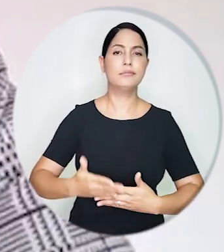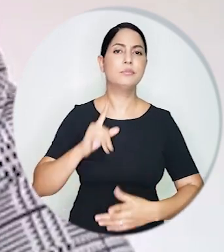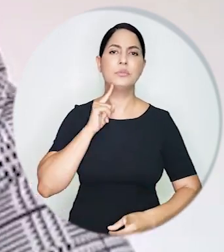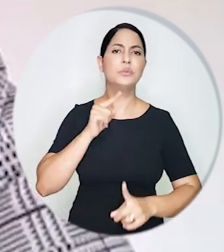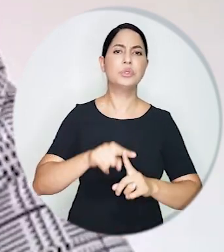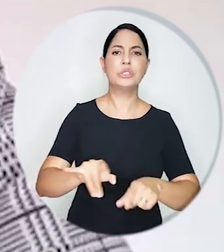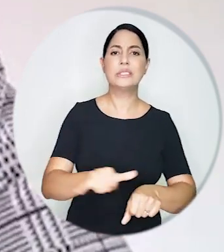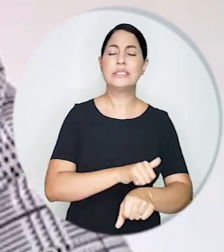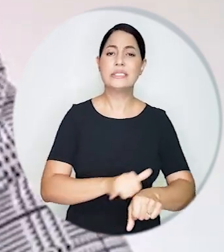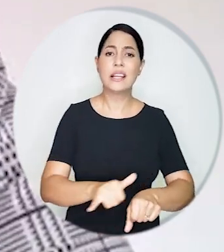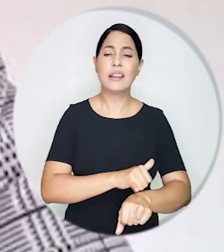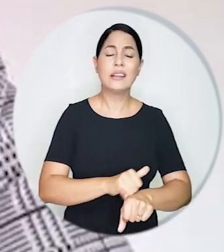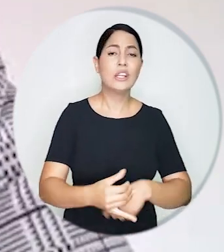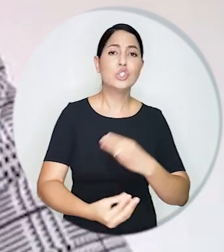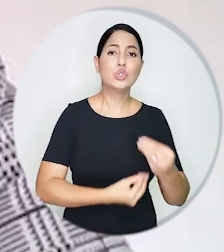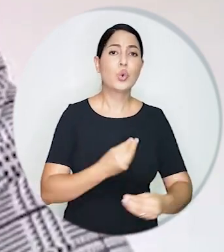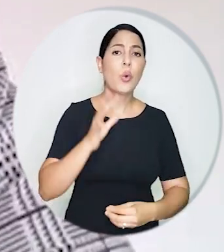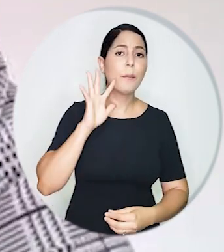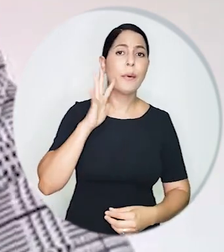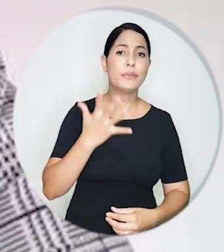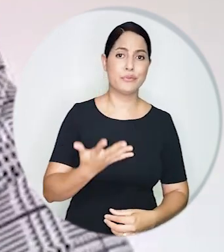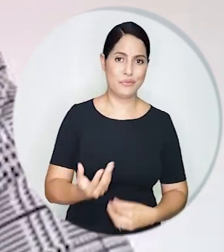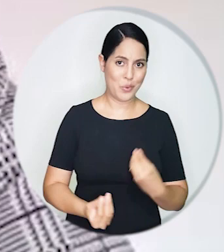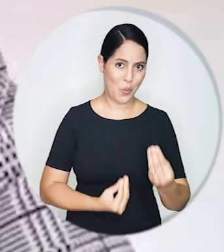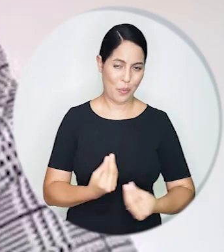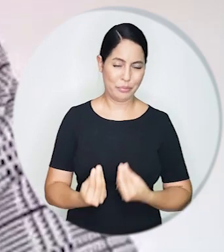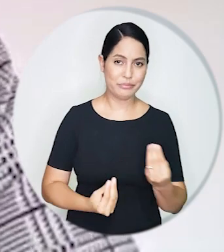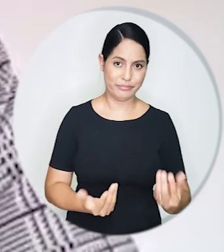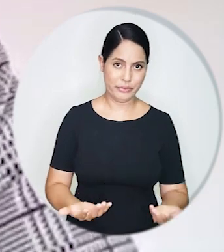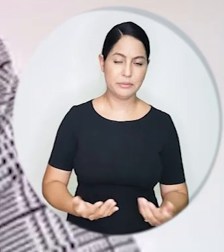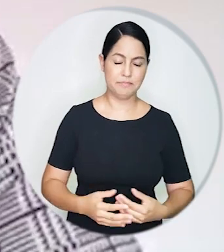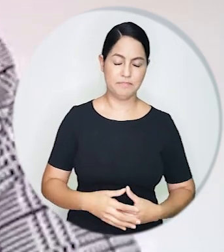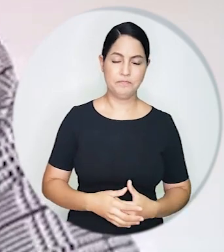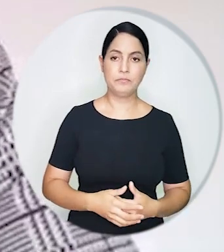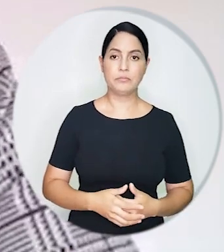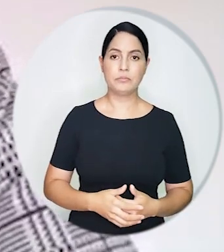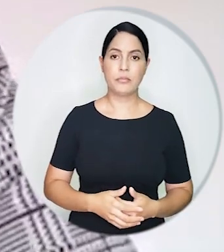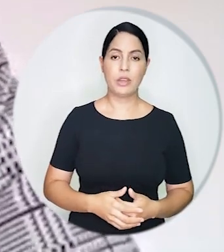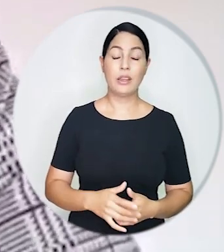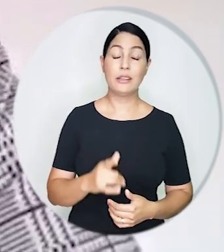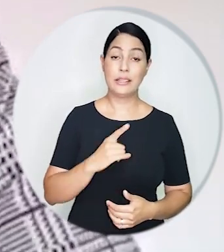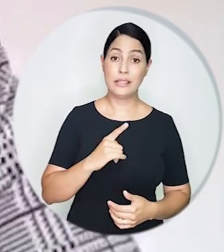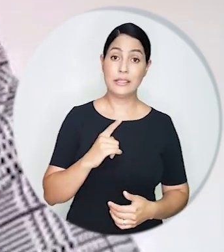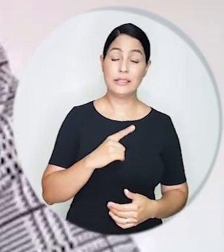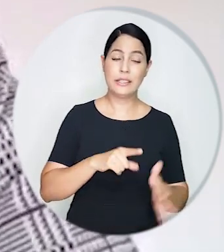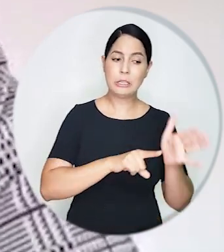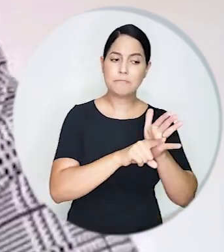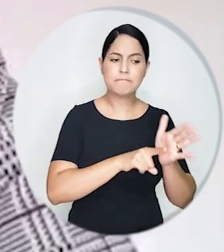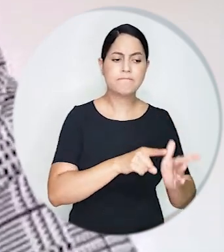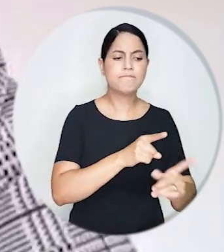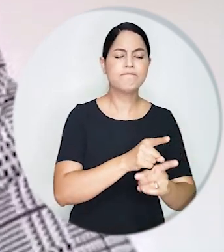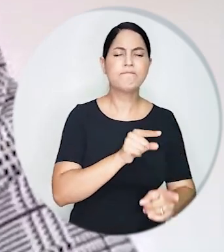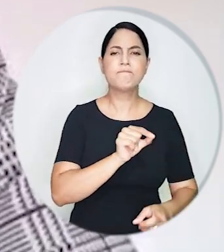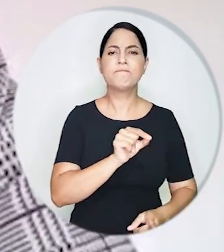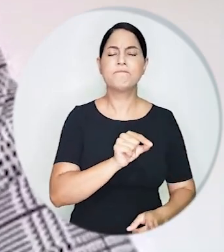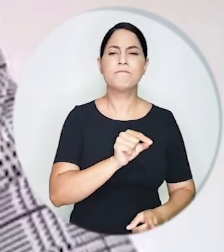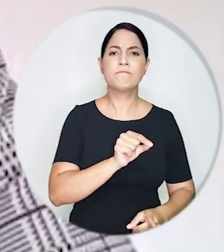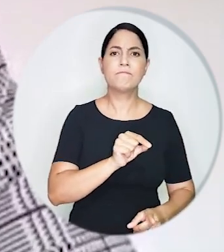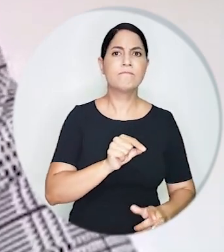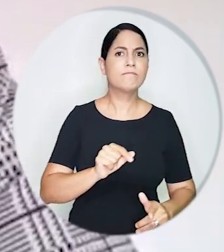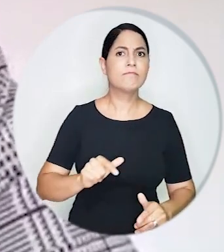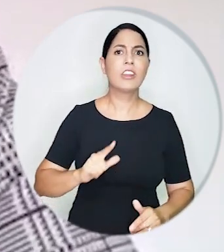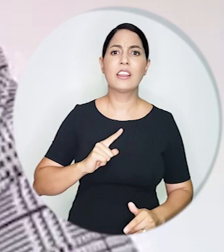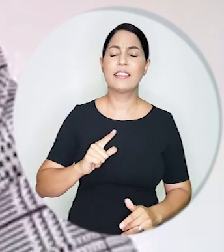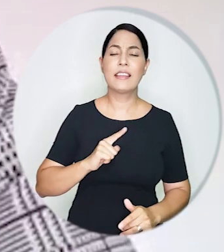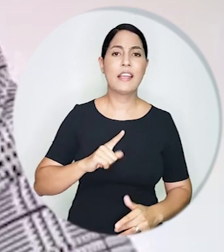para traçar estratégias de enfrentamento da crise no local, né? Um dos maiores